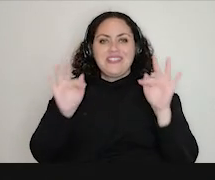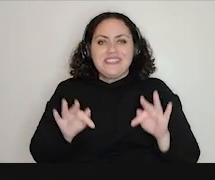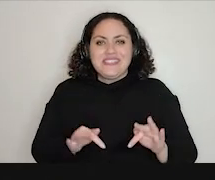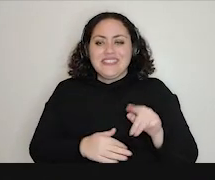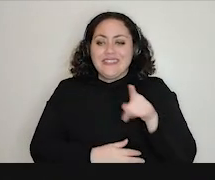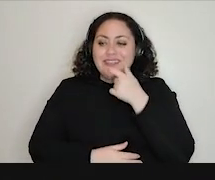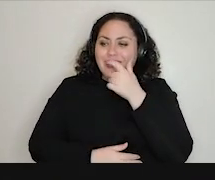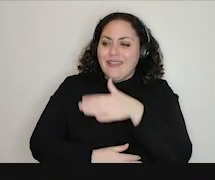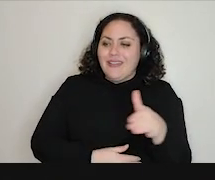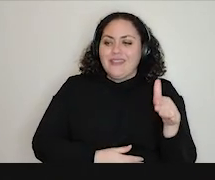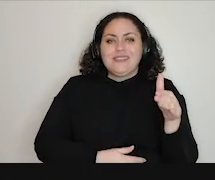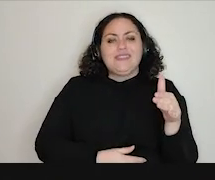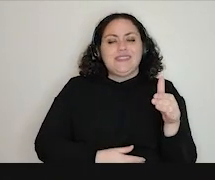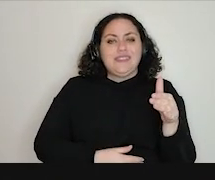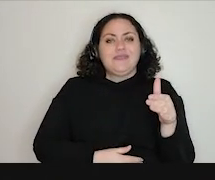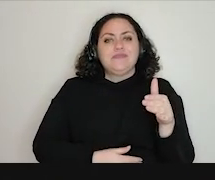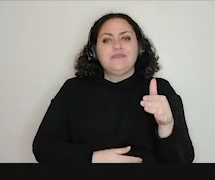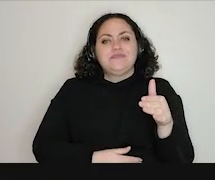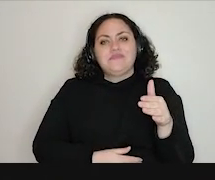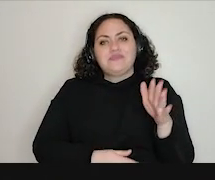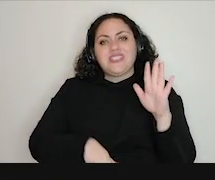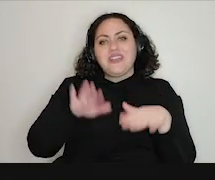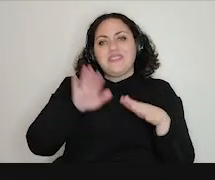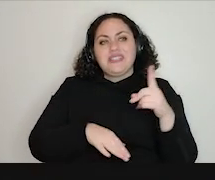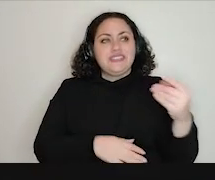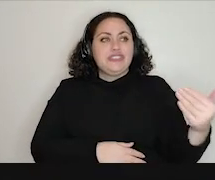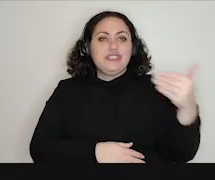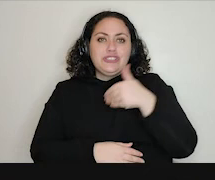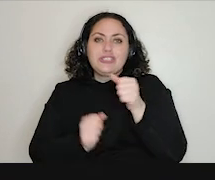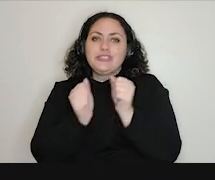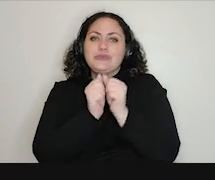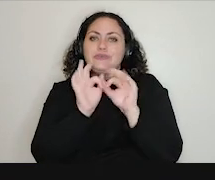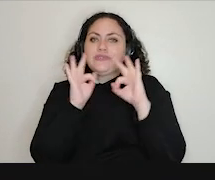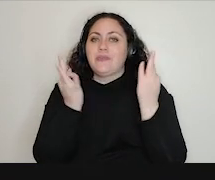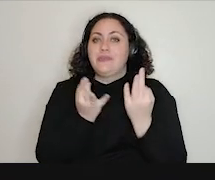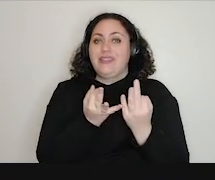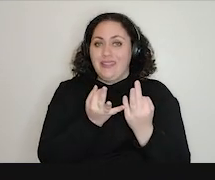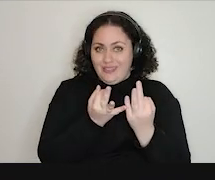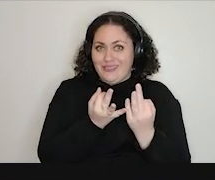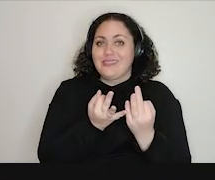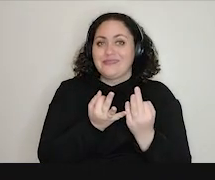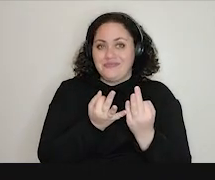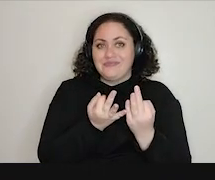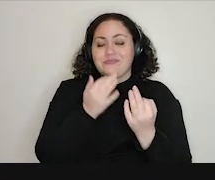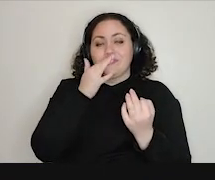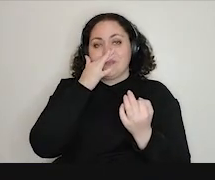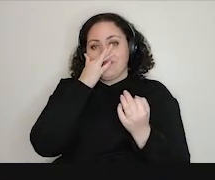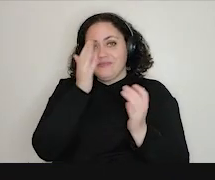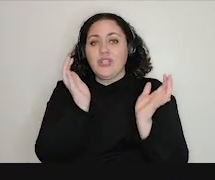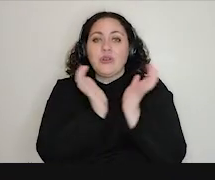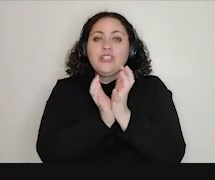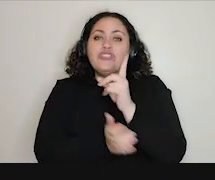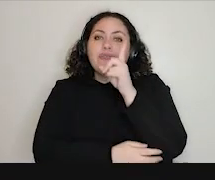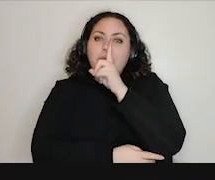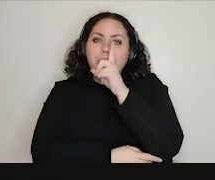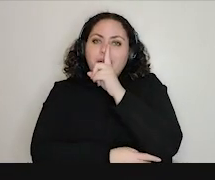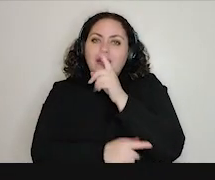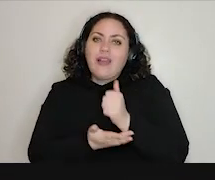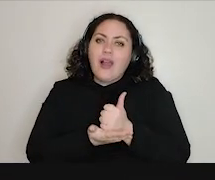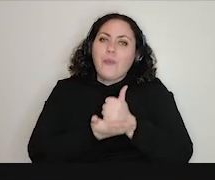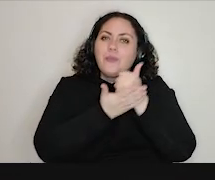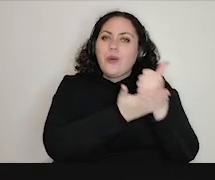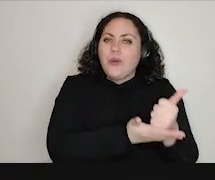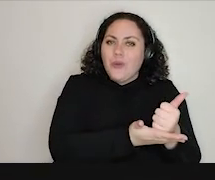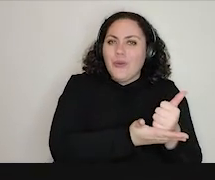que, muitas vezes, elas chegam com as famílias ali, daí o coletivo Mães pela Diversidade entra junto e dá uma força